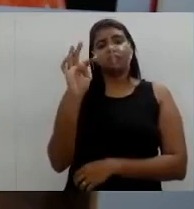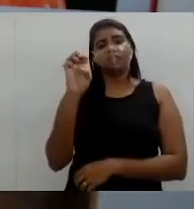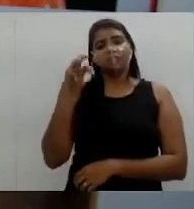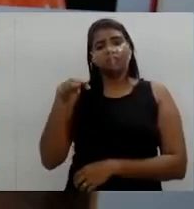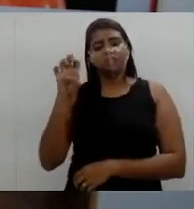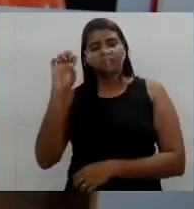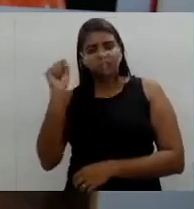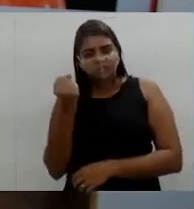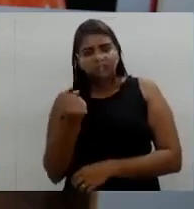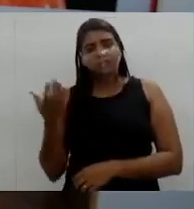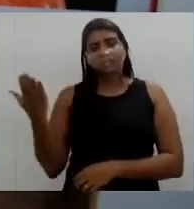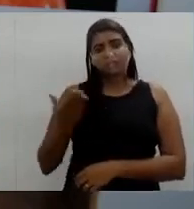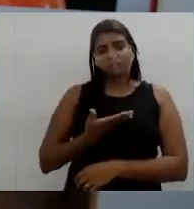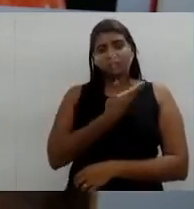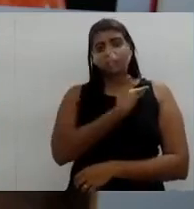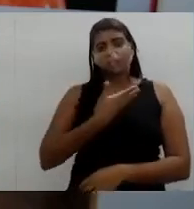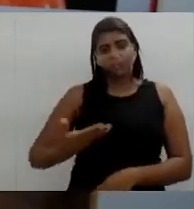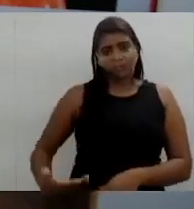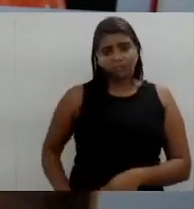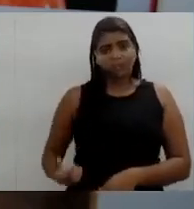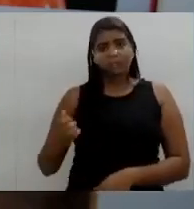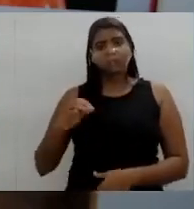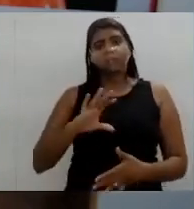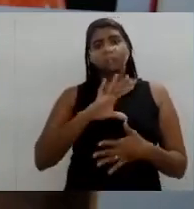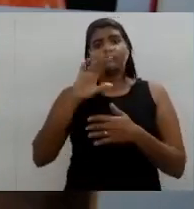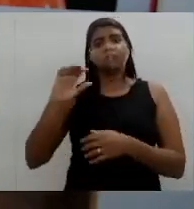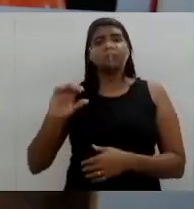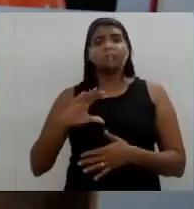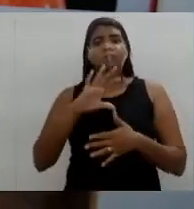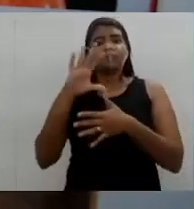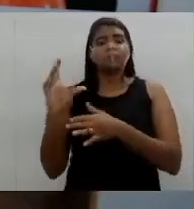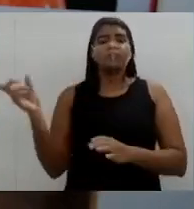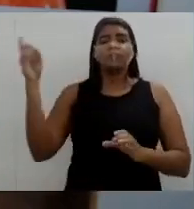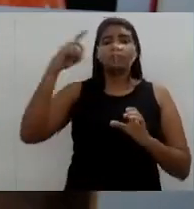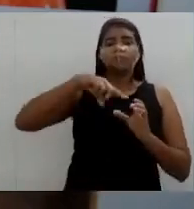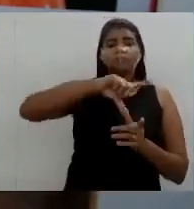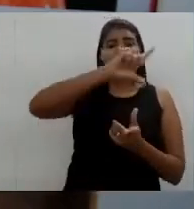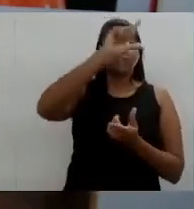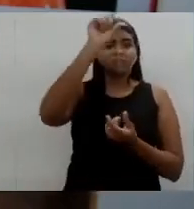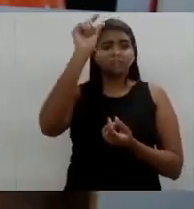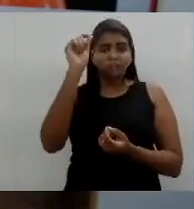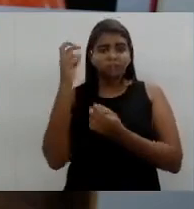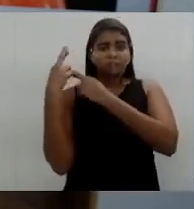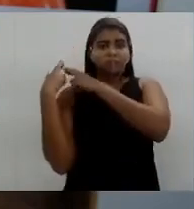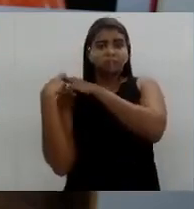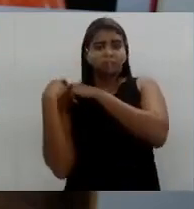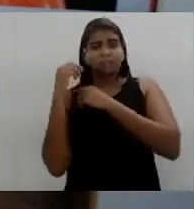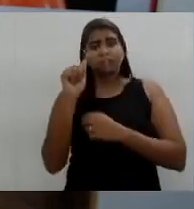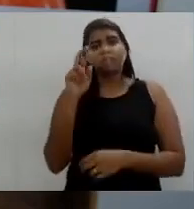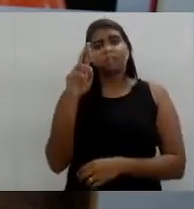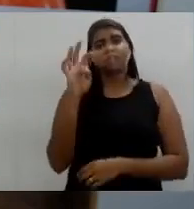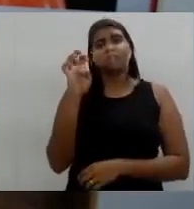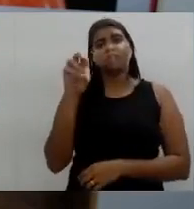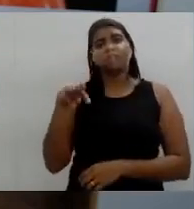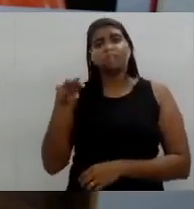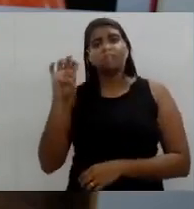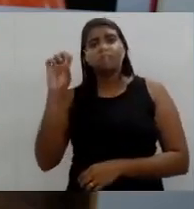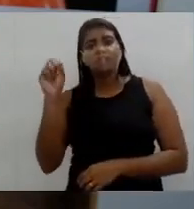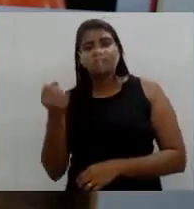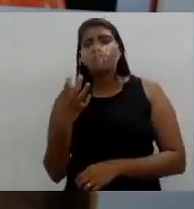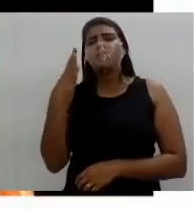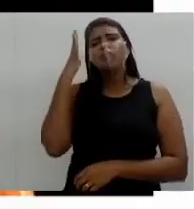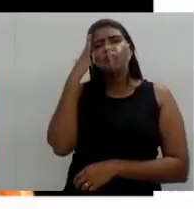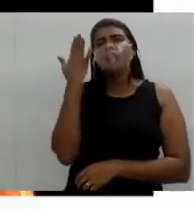que agora o governo americano resolveu retornar à Lua com essa missão Artemis, aí a gente vai entender